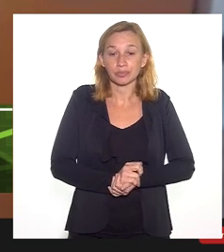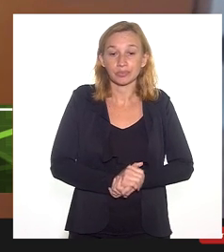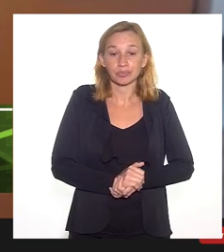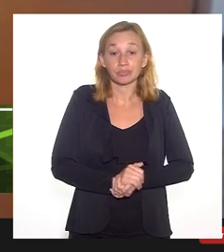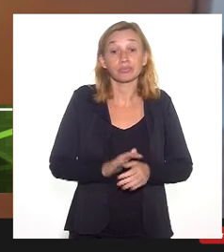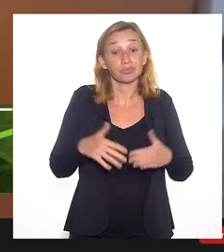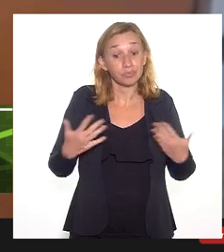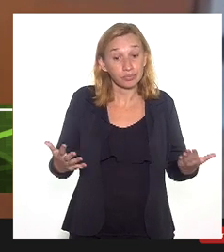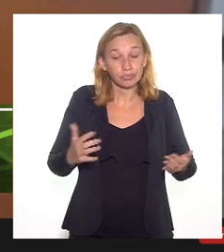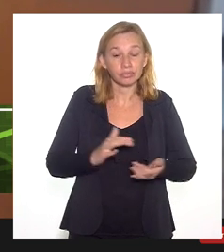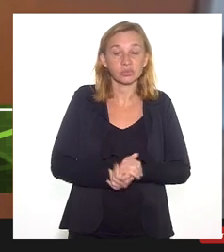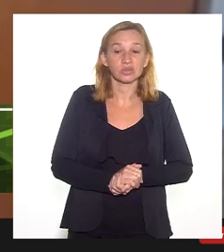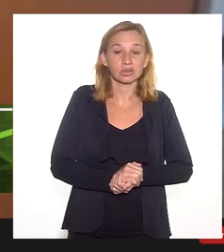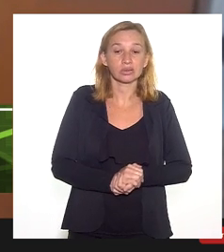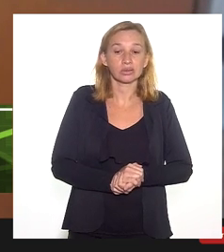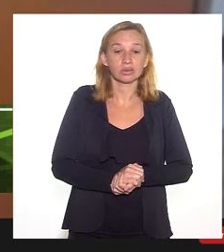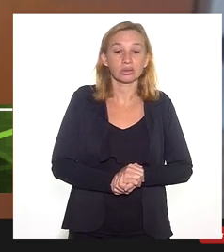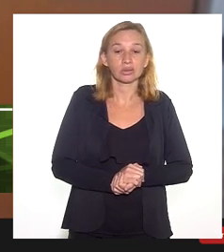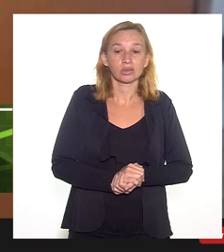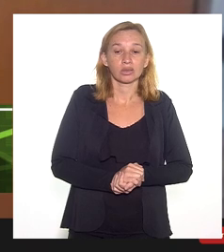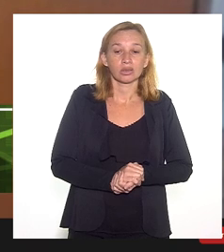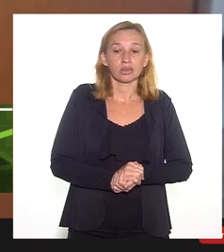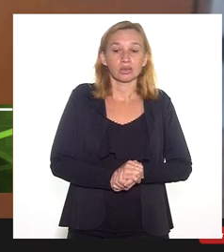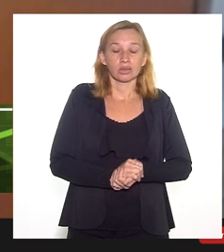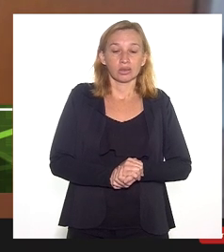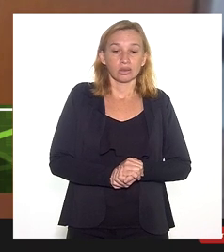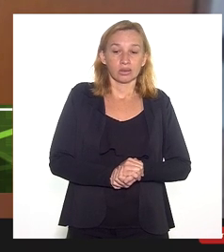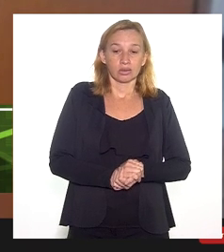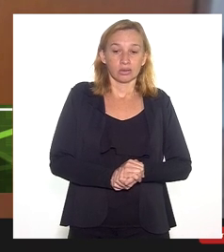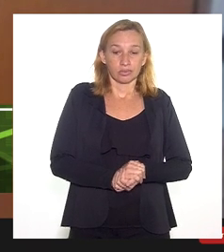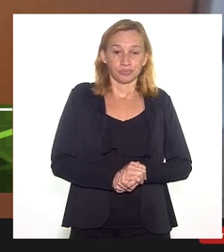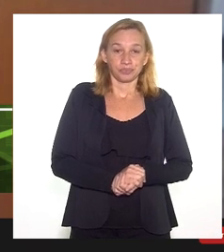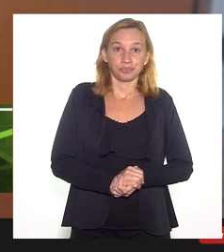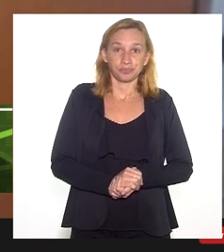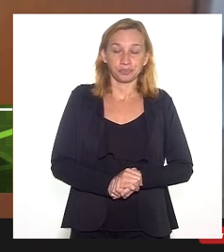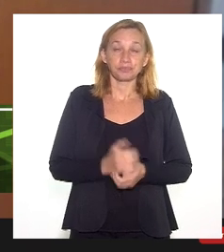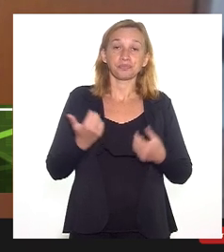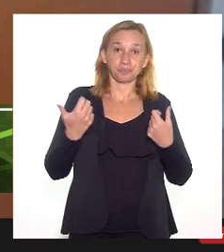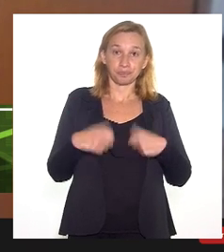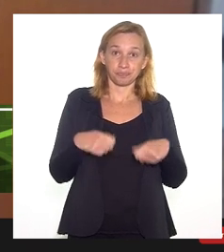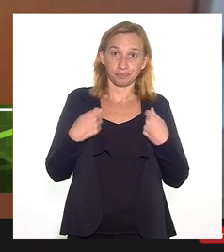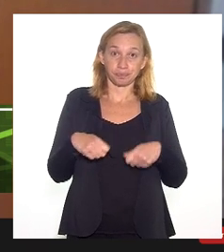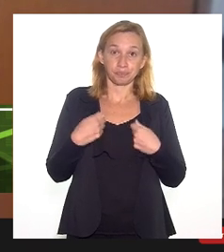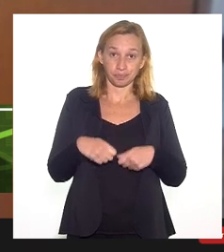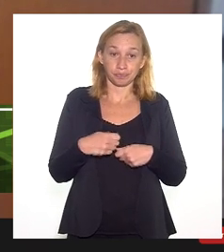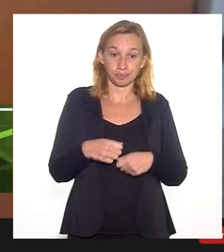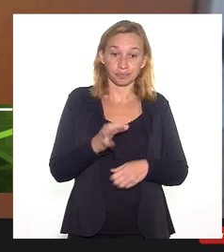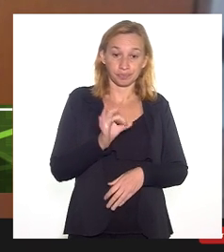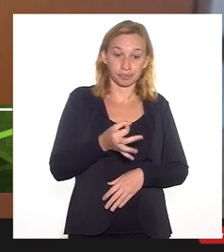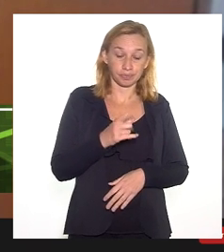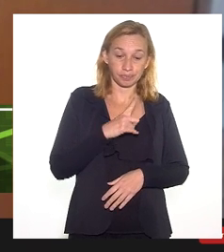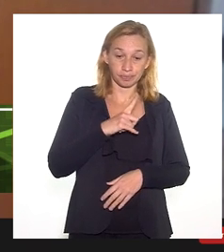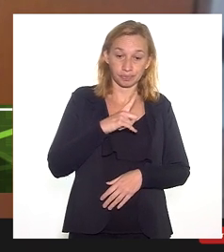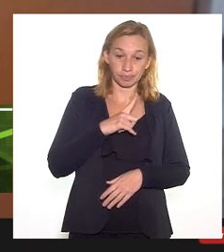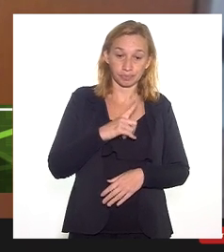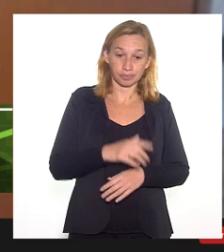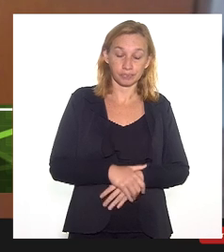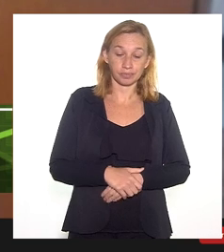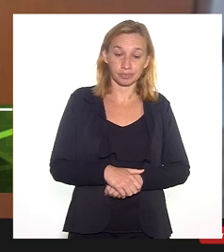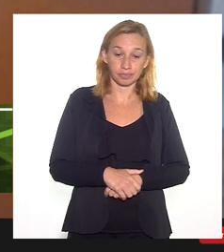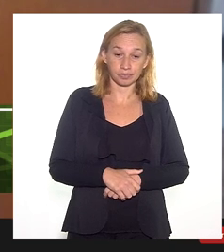Então, ao mesmo tempo que é preciso garantir o financiamento